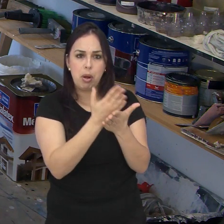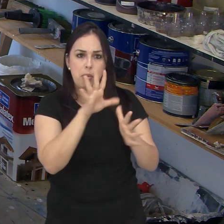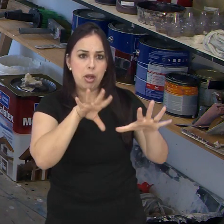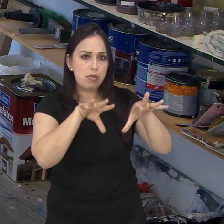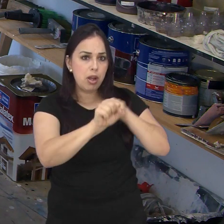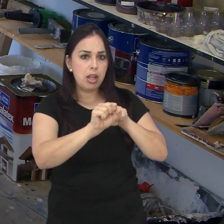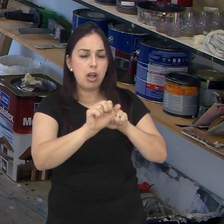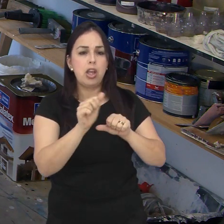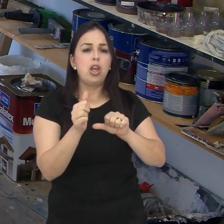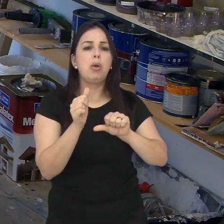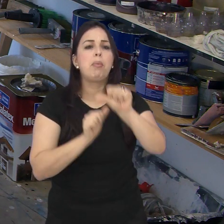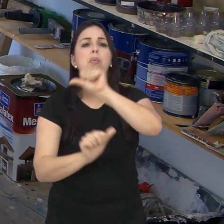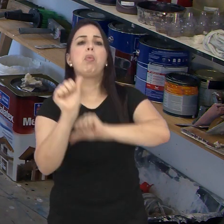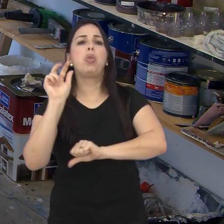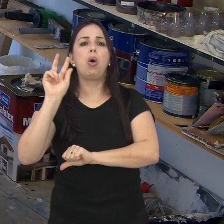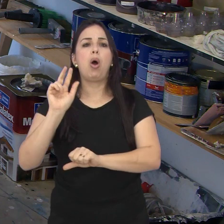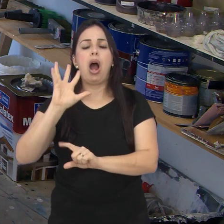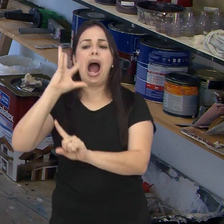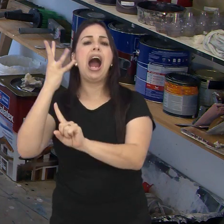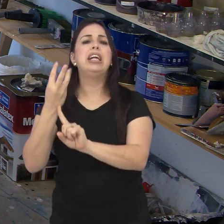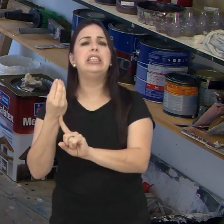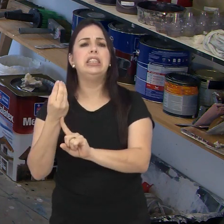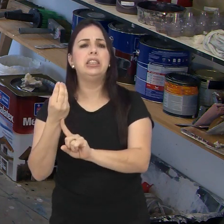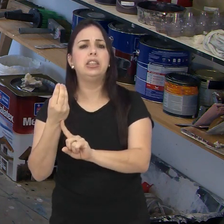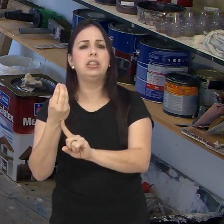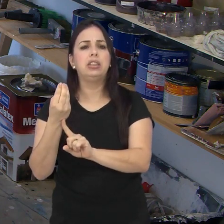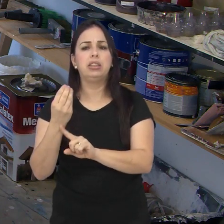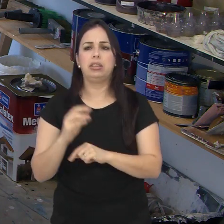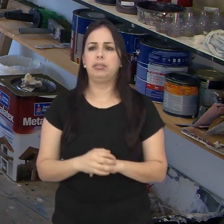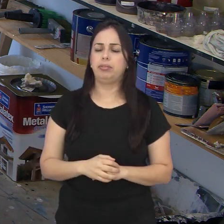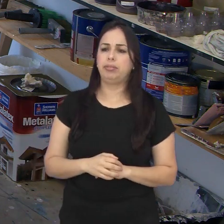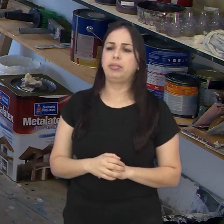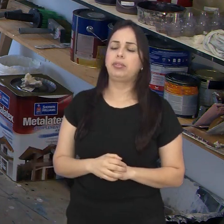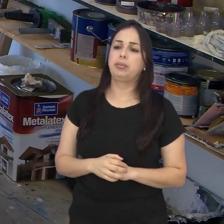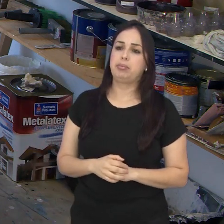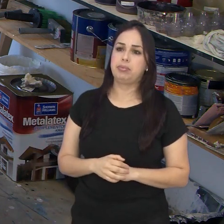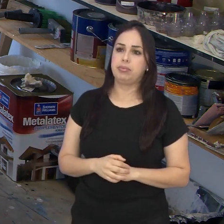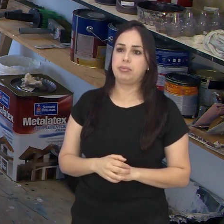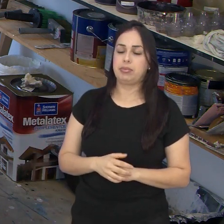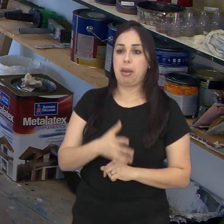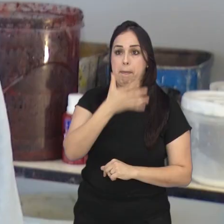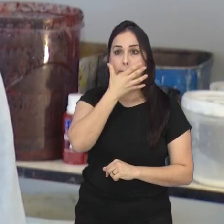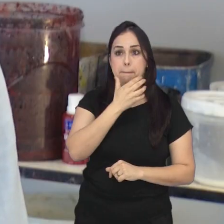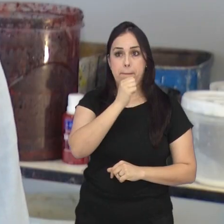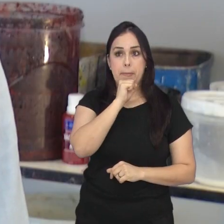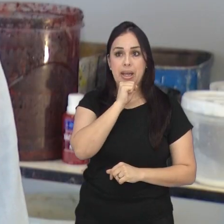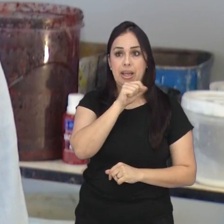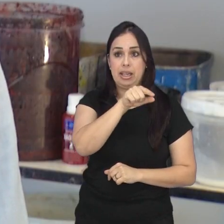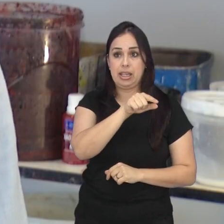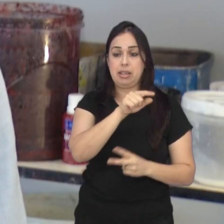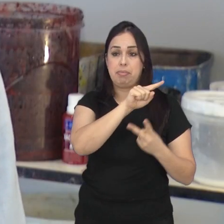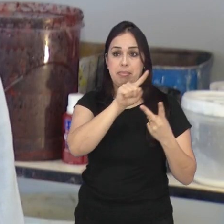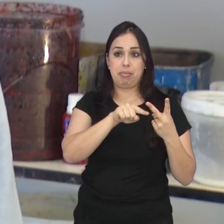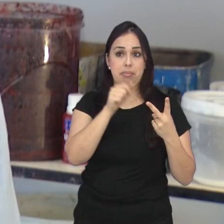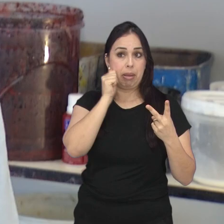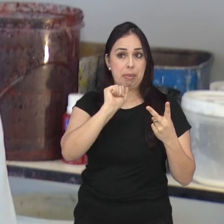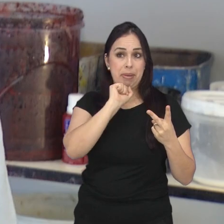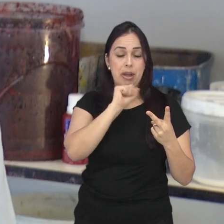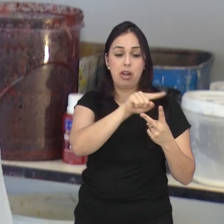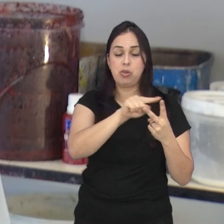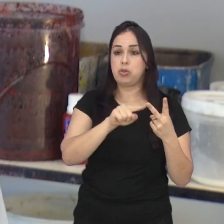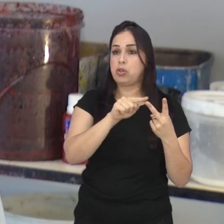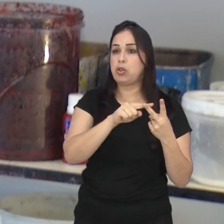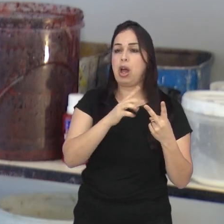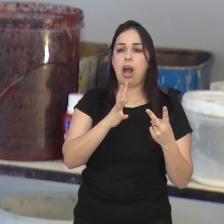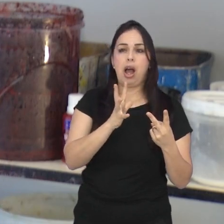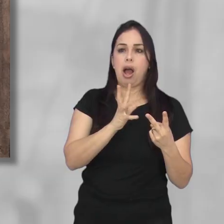quando você estudou Ciências Sociais, você já pensava em trazer isso para a arte? Como que foi? Meus pais, eles gostavam muito de